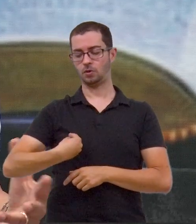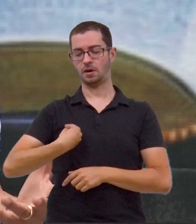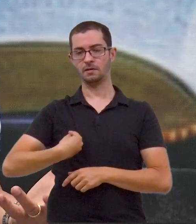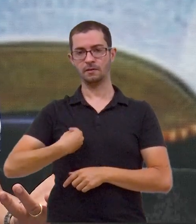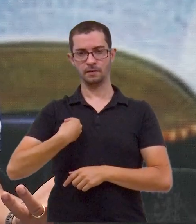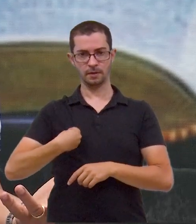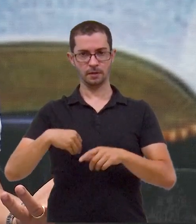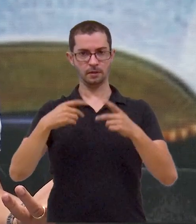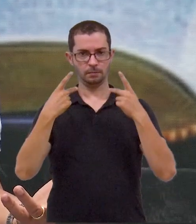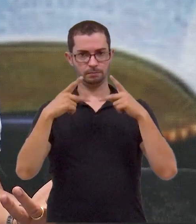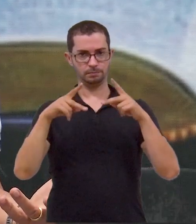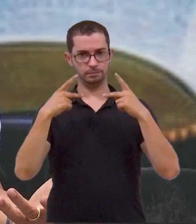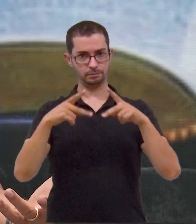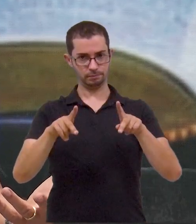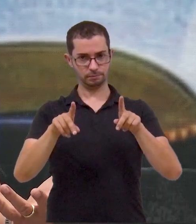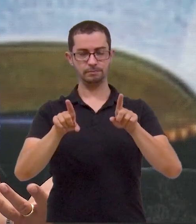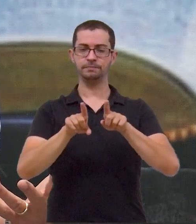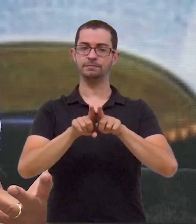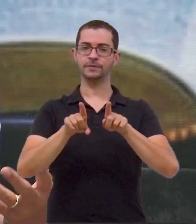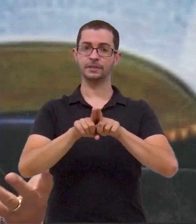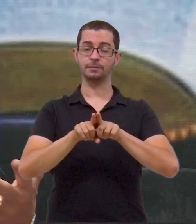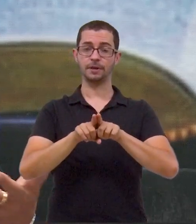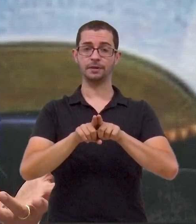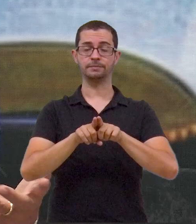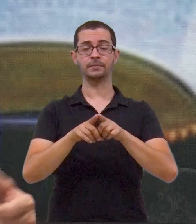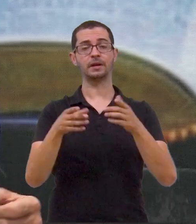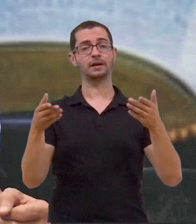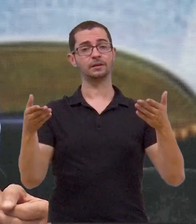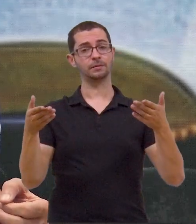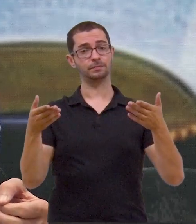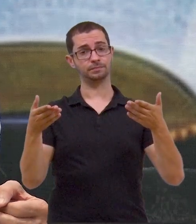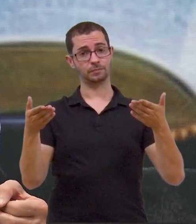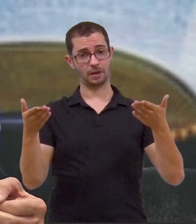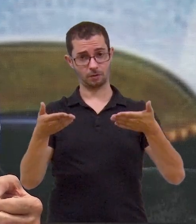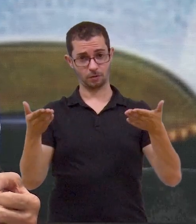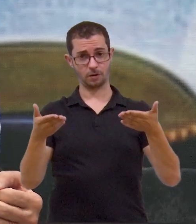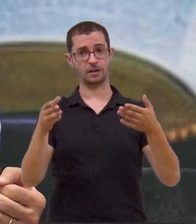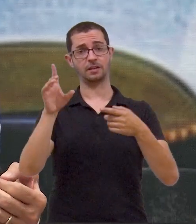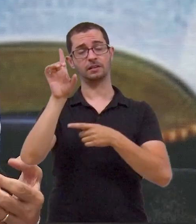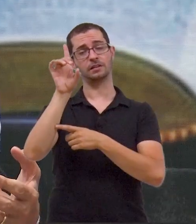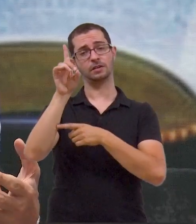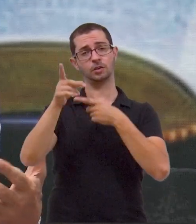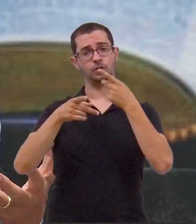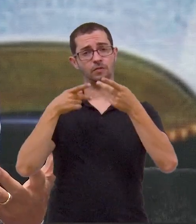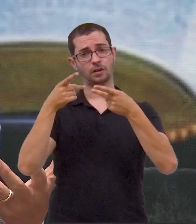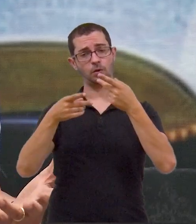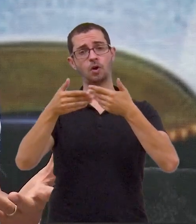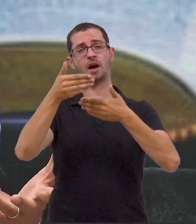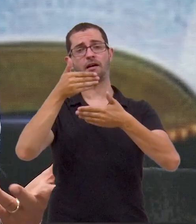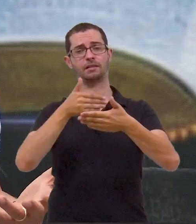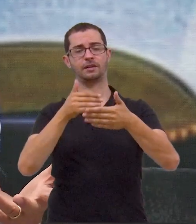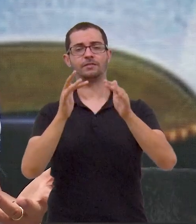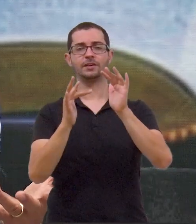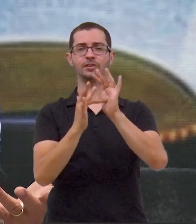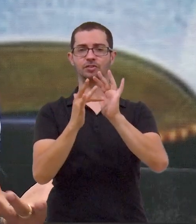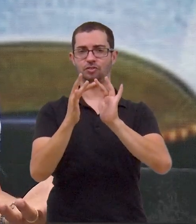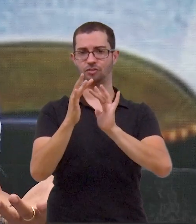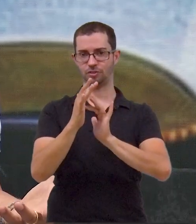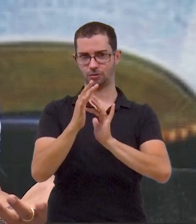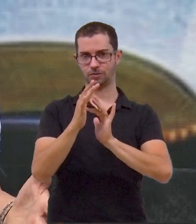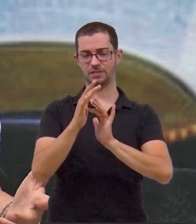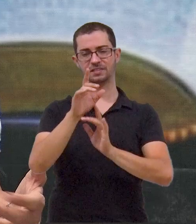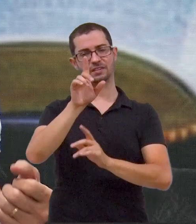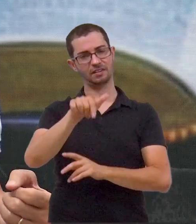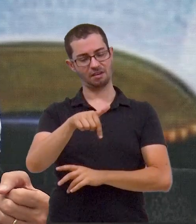nos últimos tempos ele nos falou pelo Filho, a quem ele constituiu herdeiro de todas